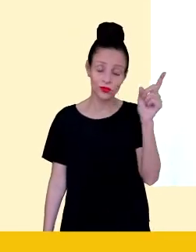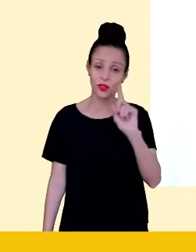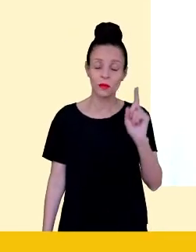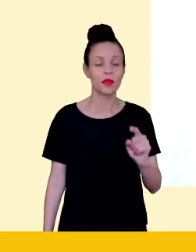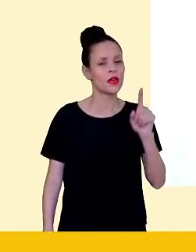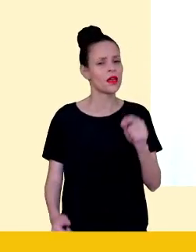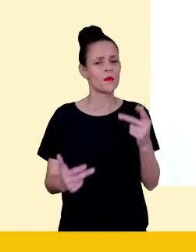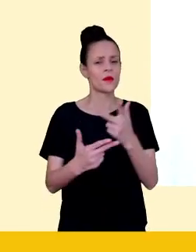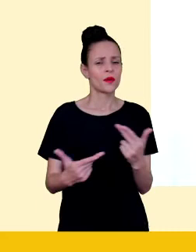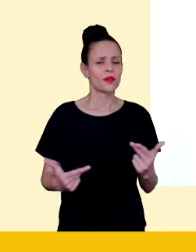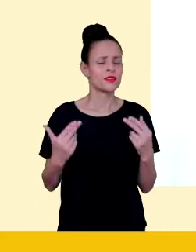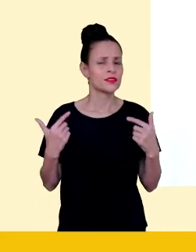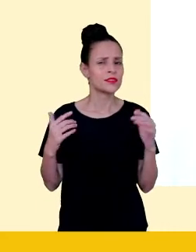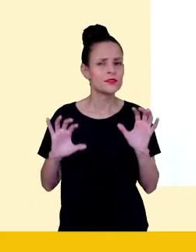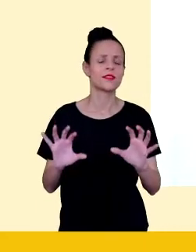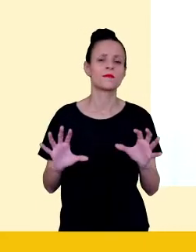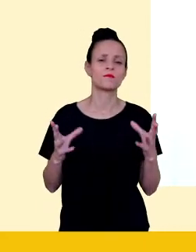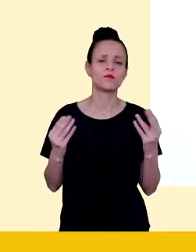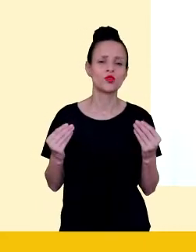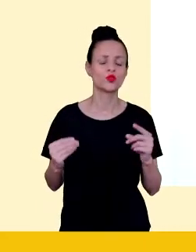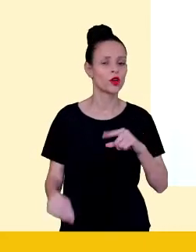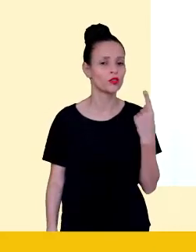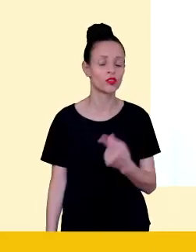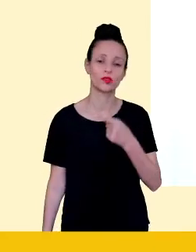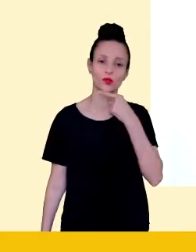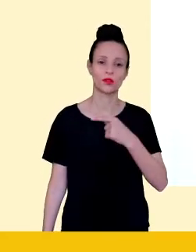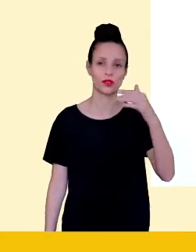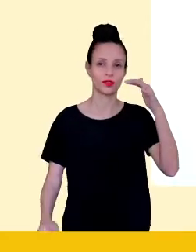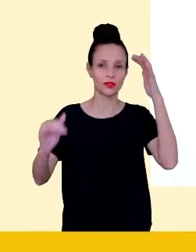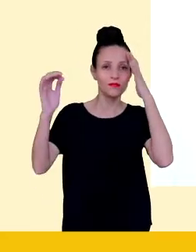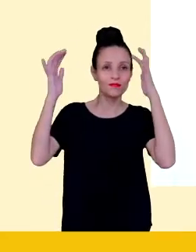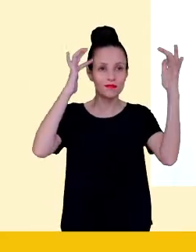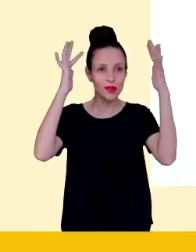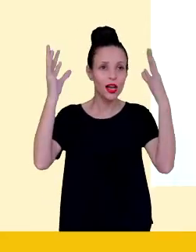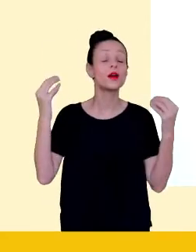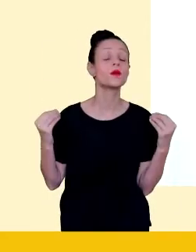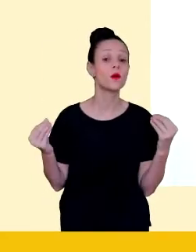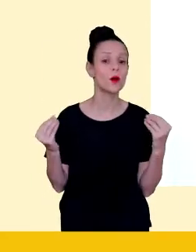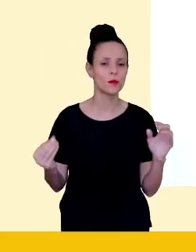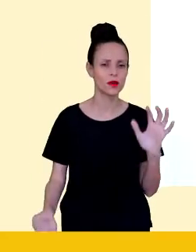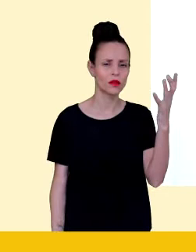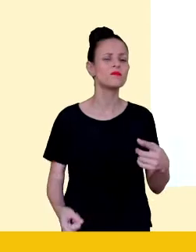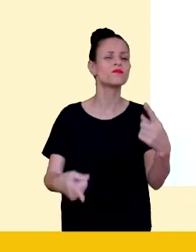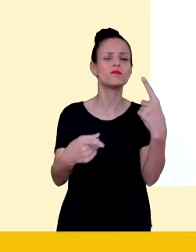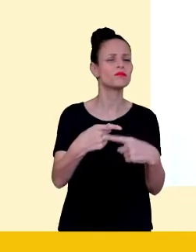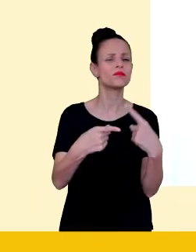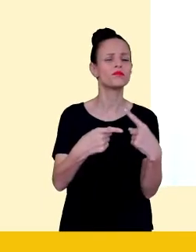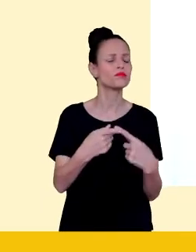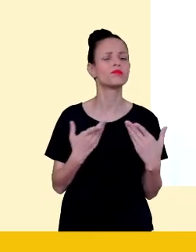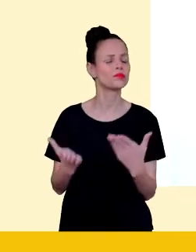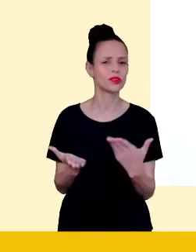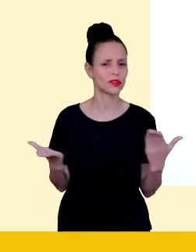que procedeu isso. Uma coisa assim, muito... A gente não consegue